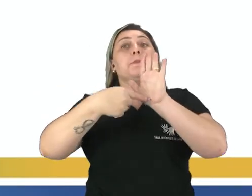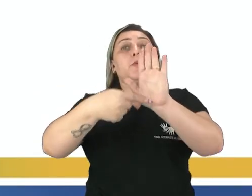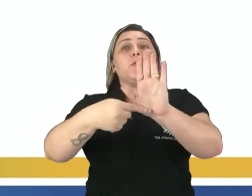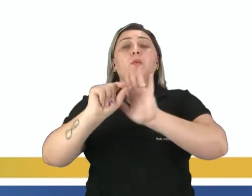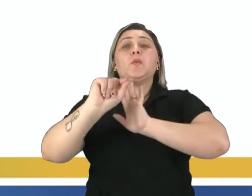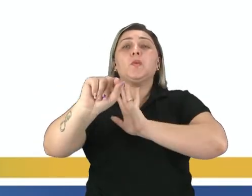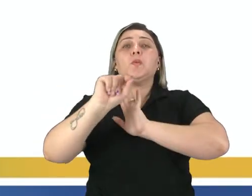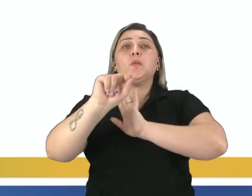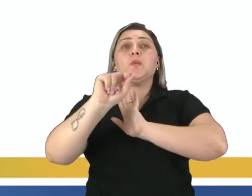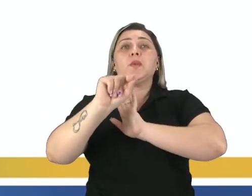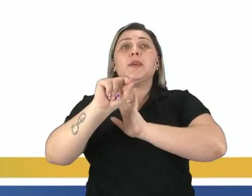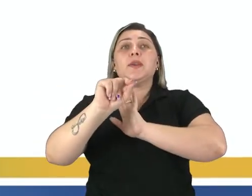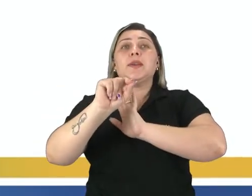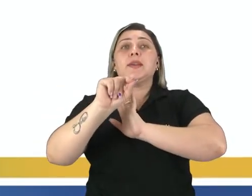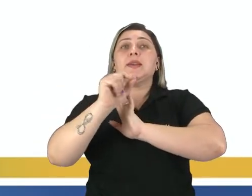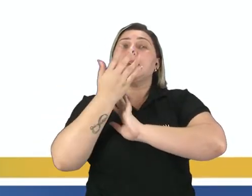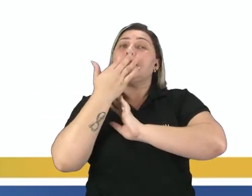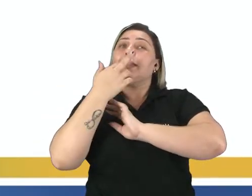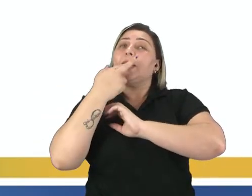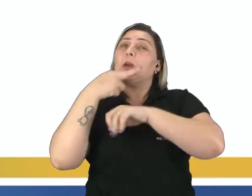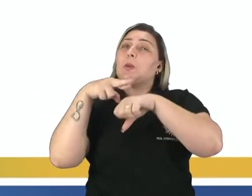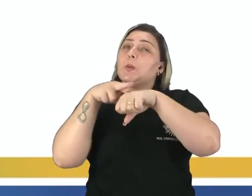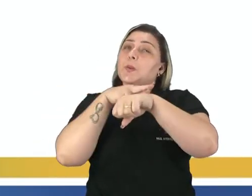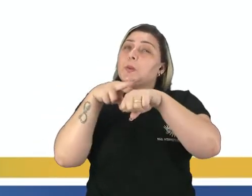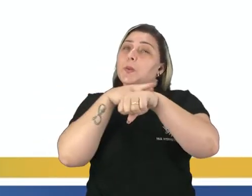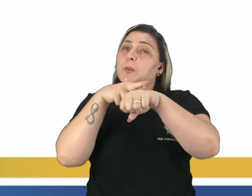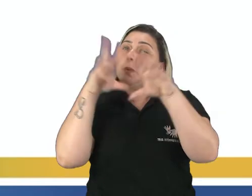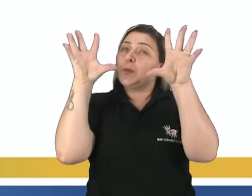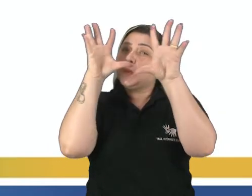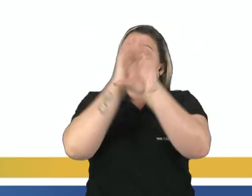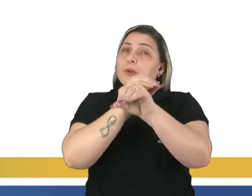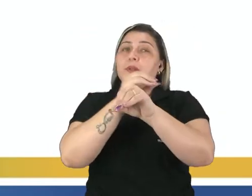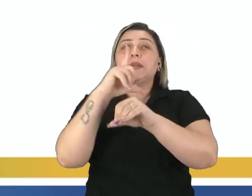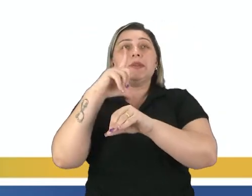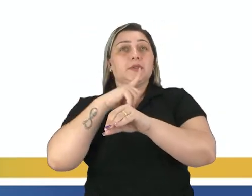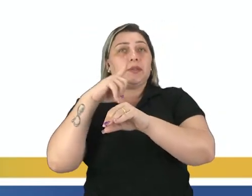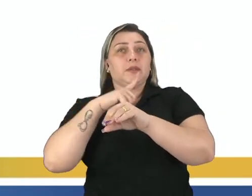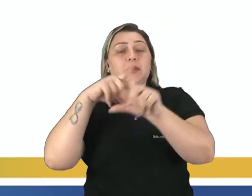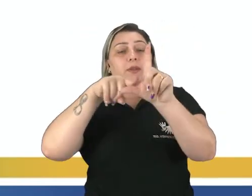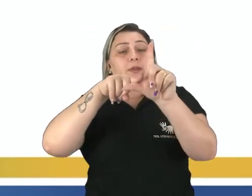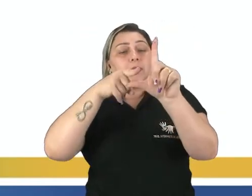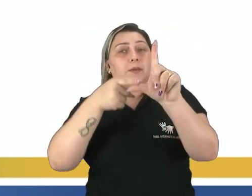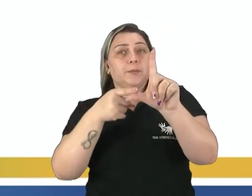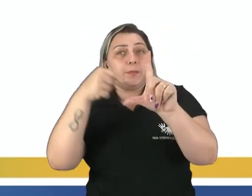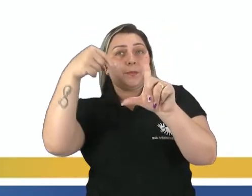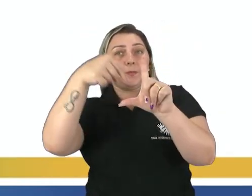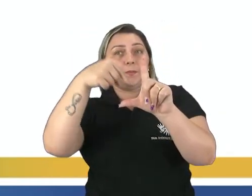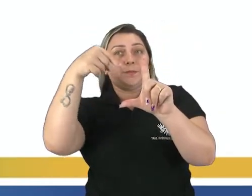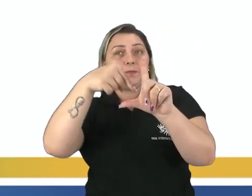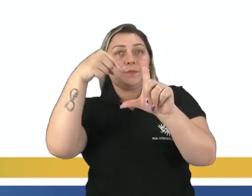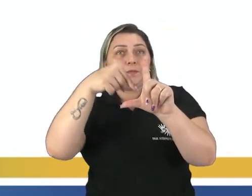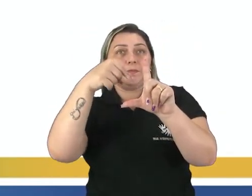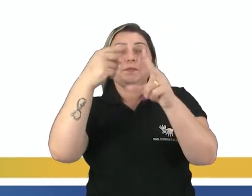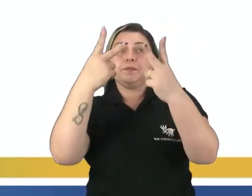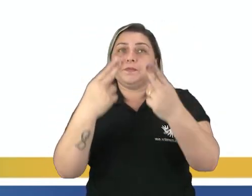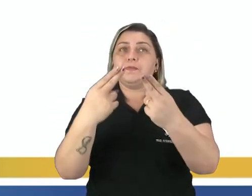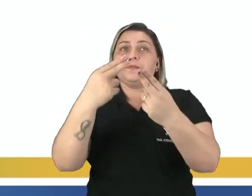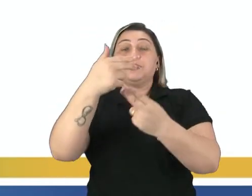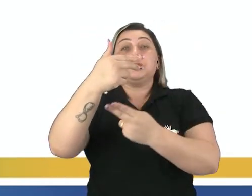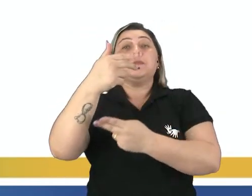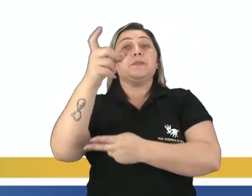Indicados por roxinho mais escuro, né? Então, temos aí as medidas dos ângulos internos iguais